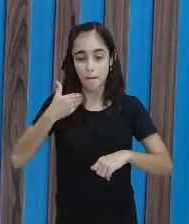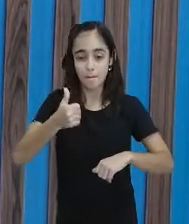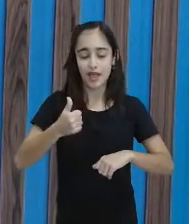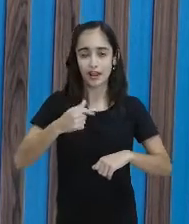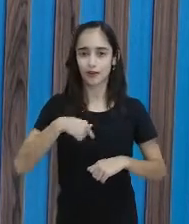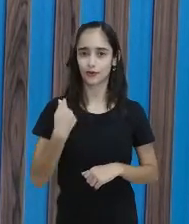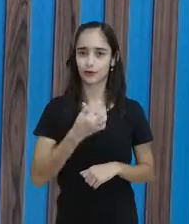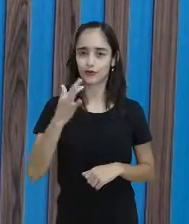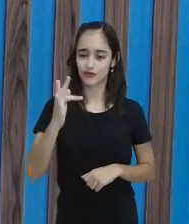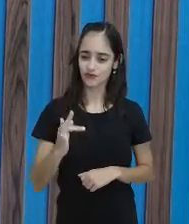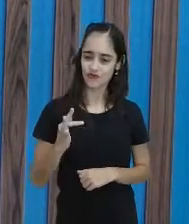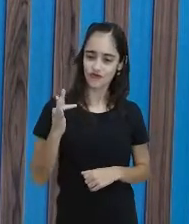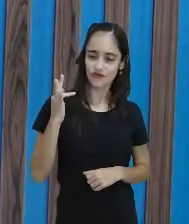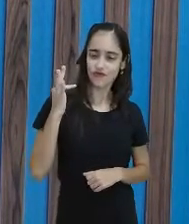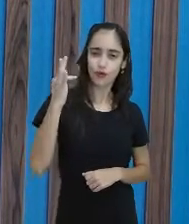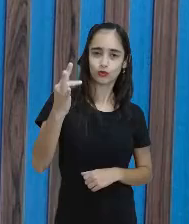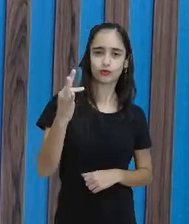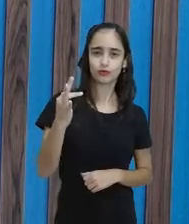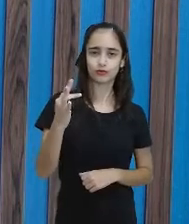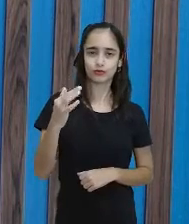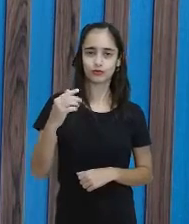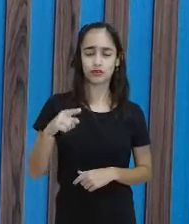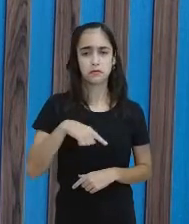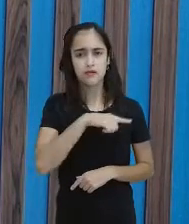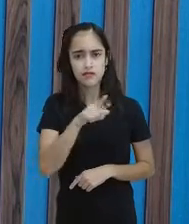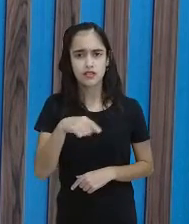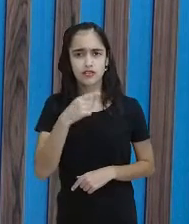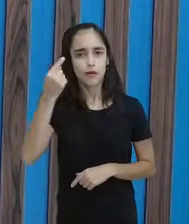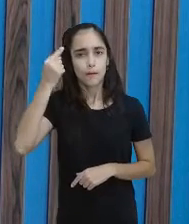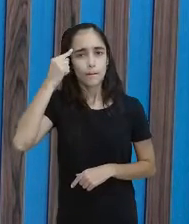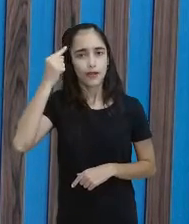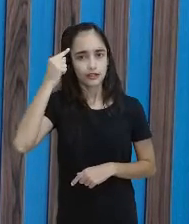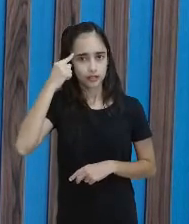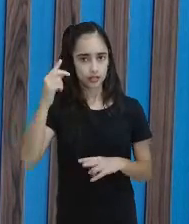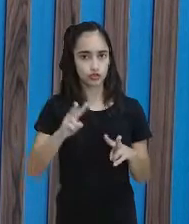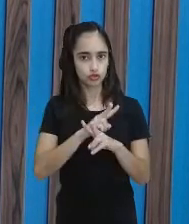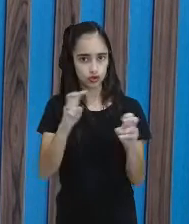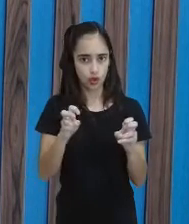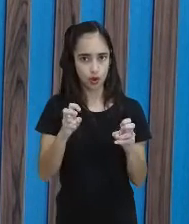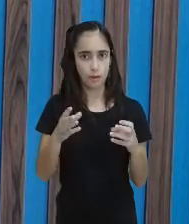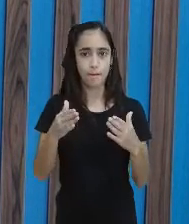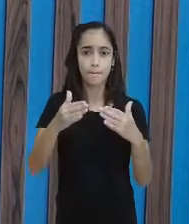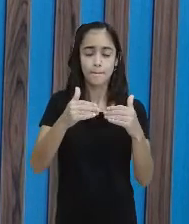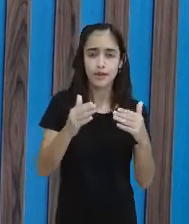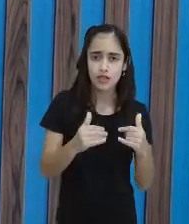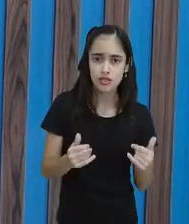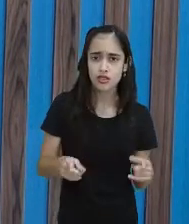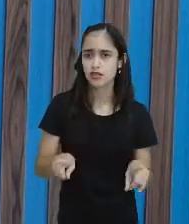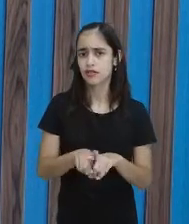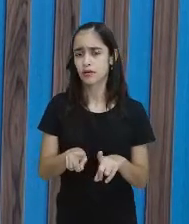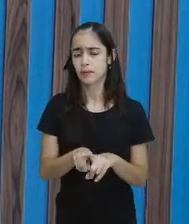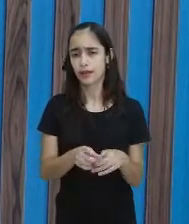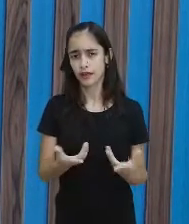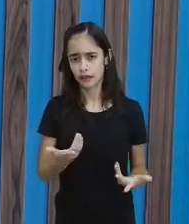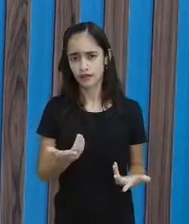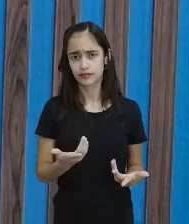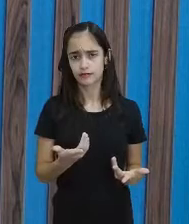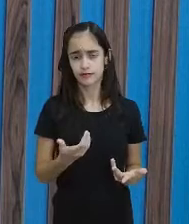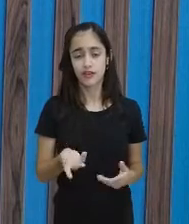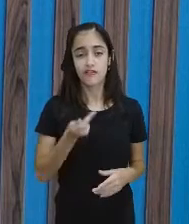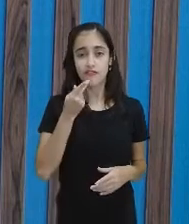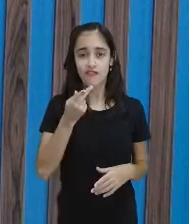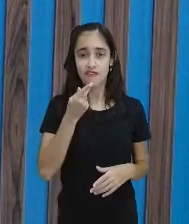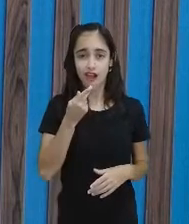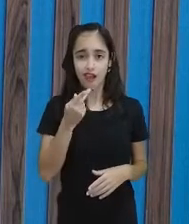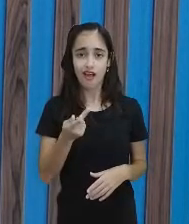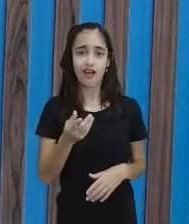nossa nação, de pensarem sobre isso, né? De cobrar, de dizer, ó, acho que isso aí tá errado, vamos